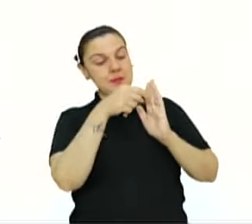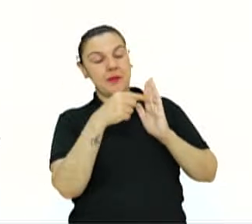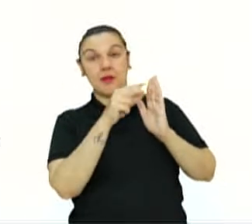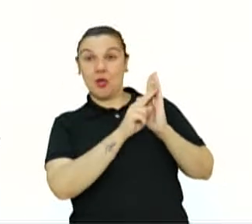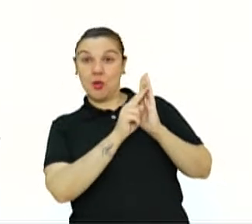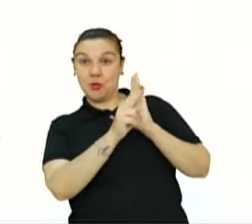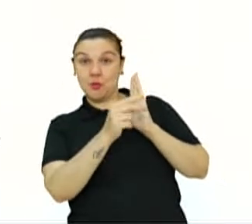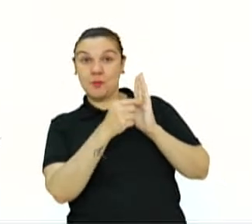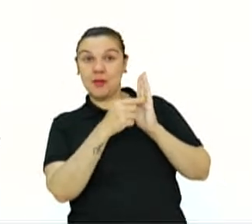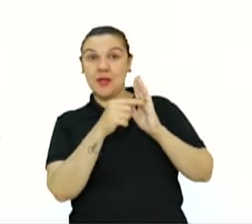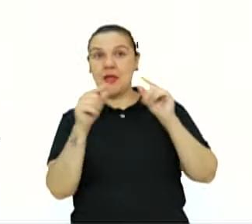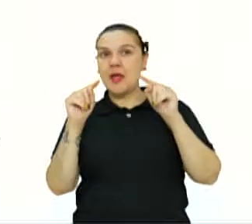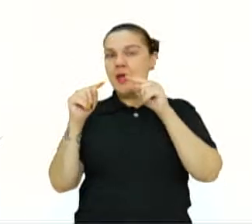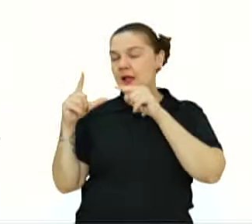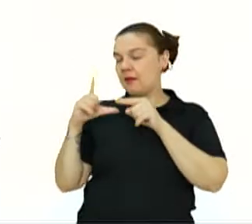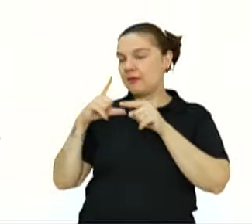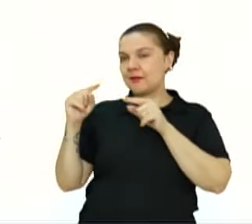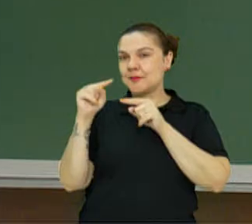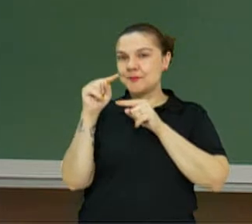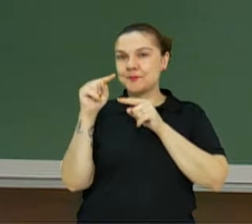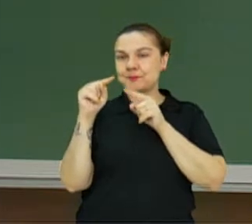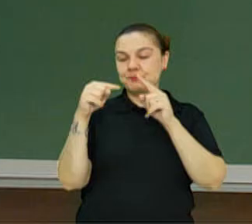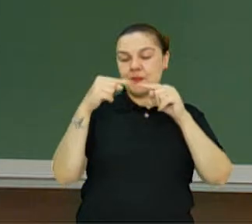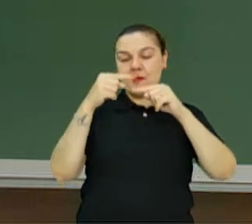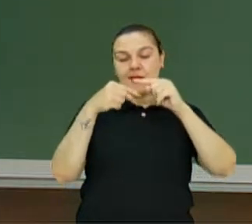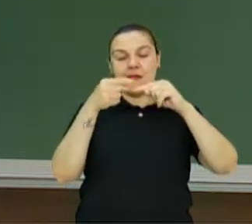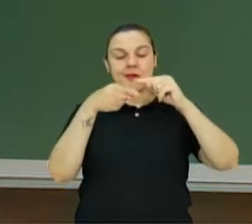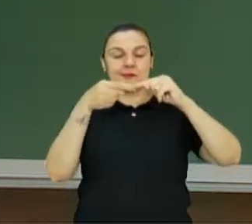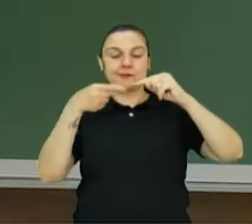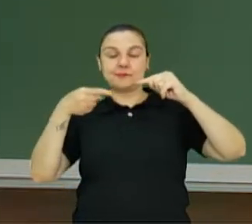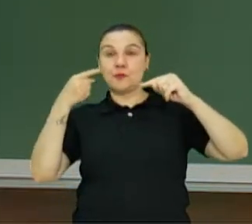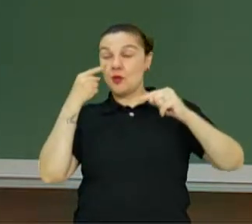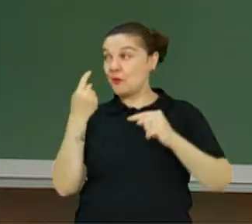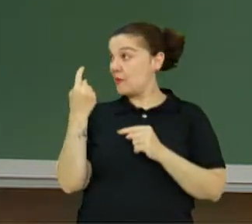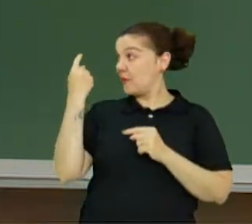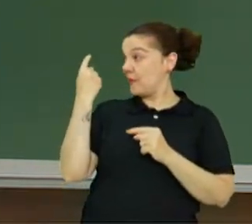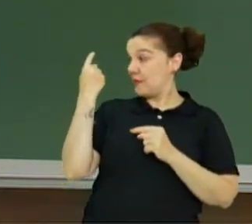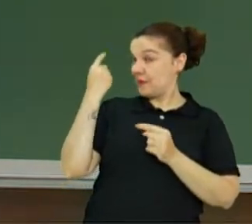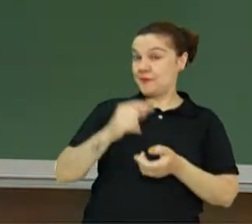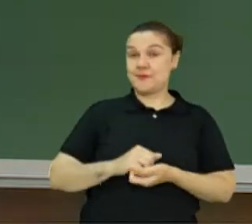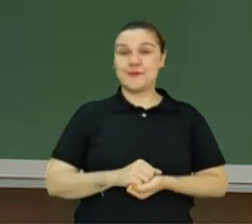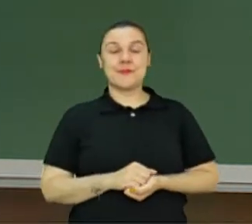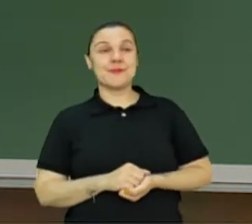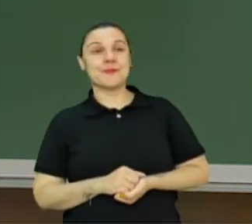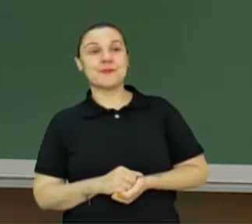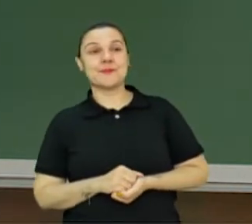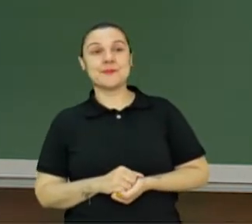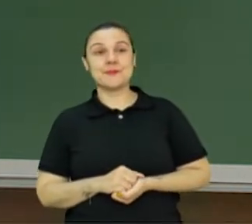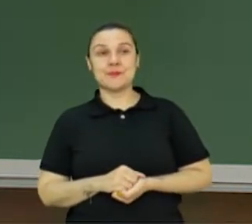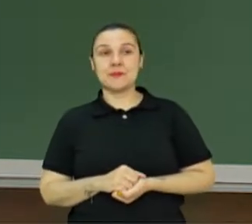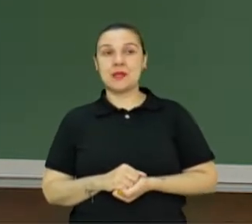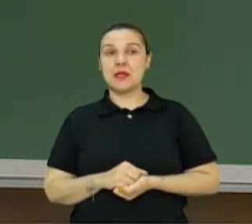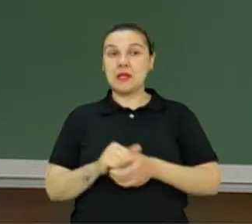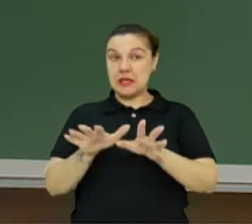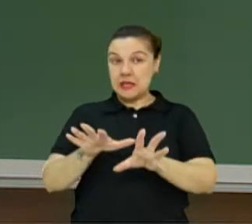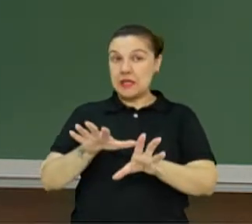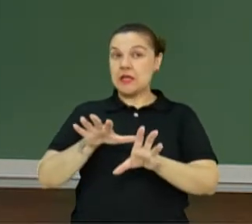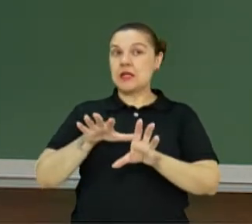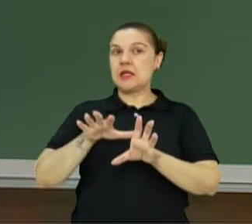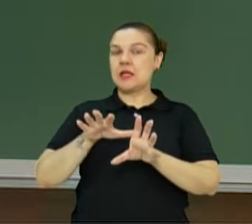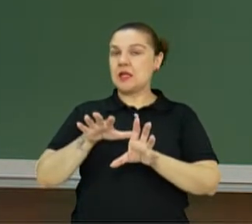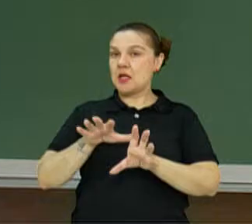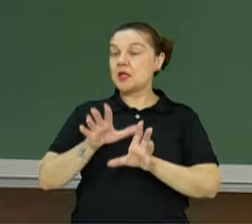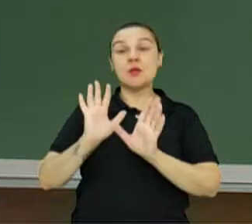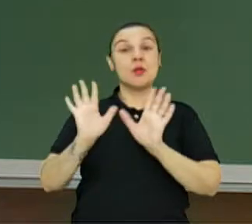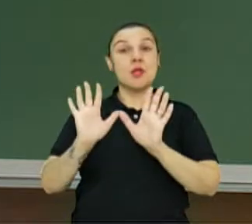bactéria, ela tem um formato de espiral, como a gente pode ver aqui na imagem. Ela é transmitida